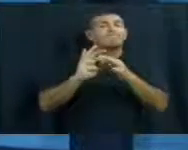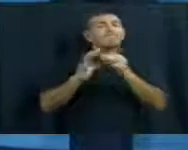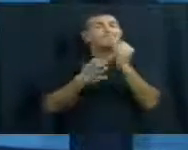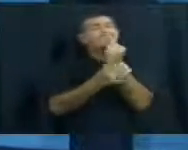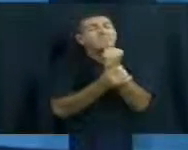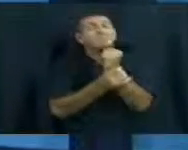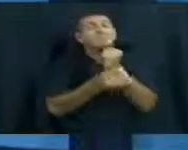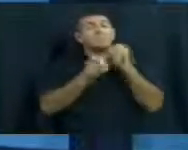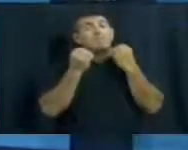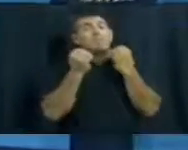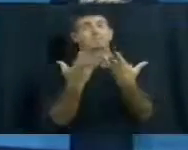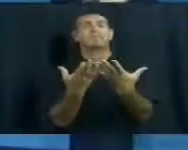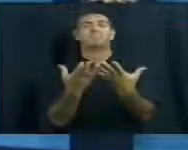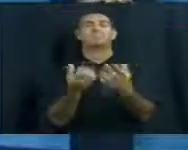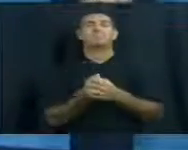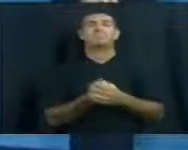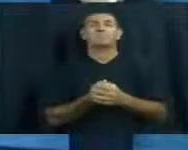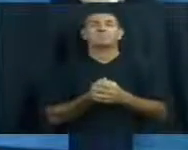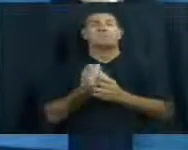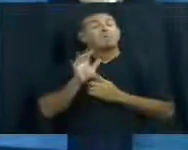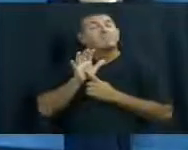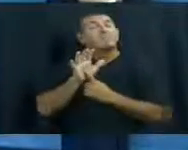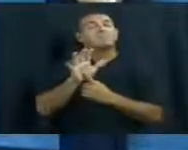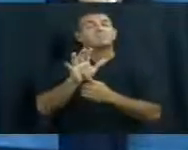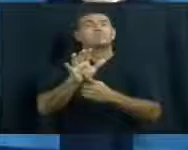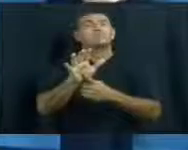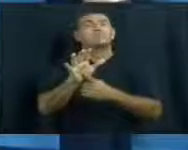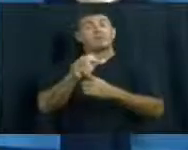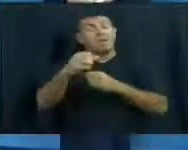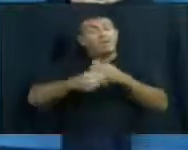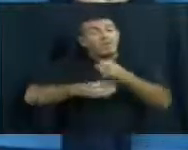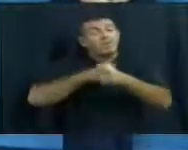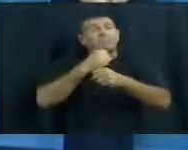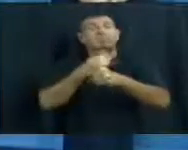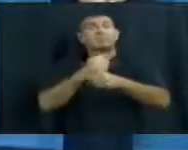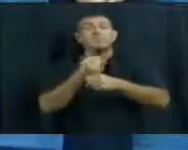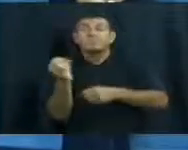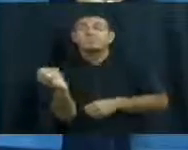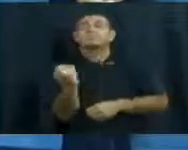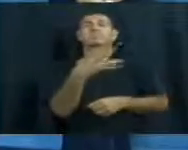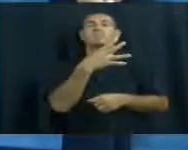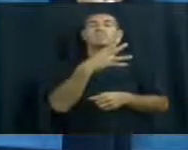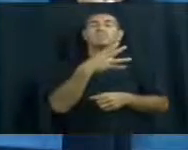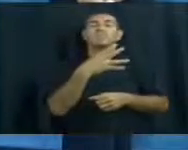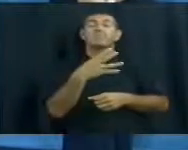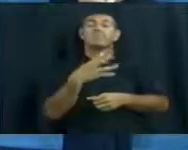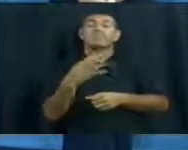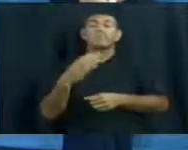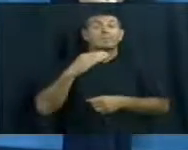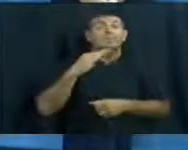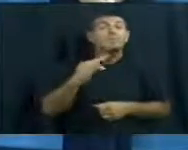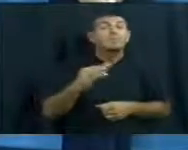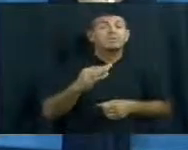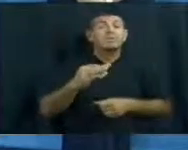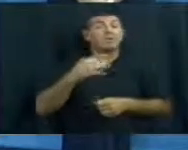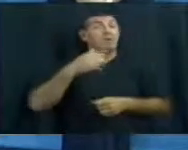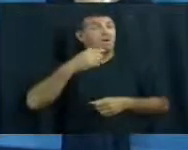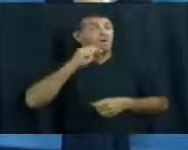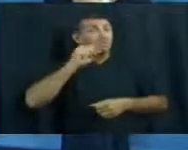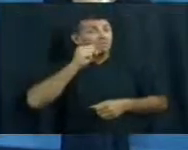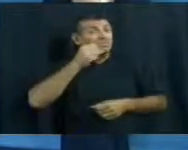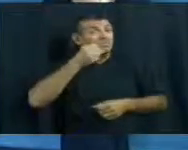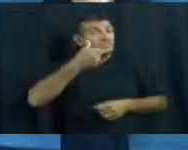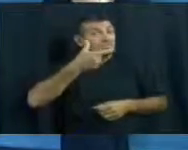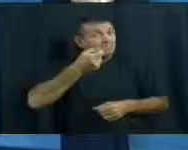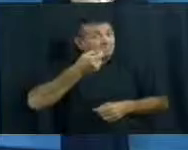como a gente conseguiu passar pela virada do ano, onde Cabo Frio recebeu 820 mil pessoas,